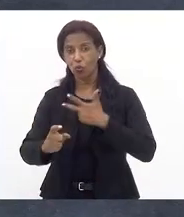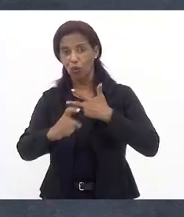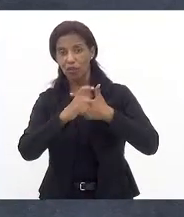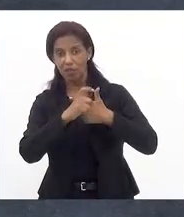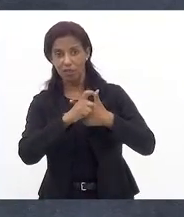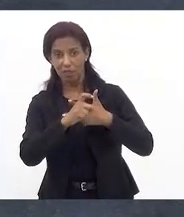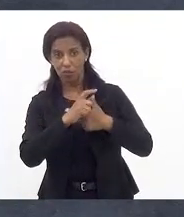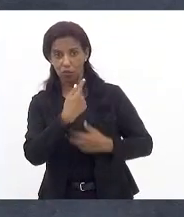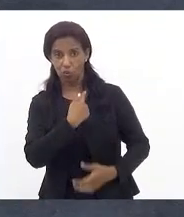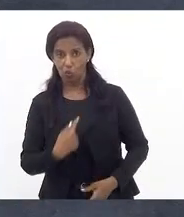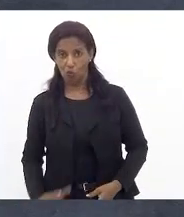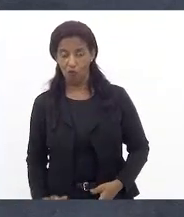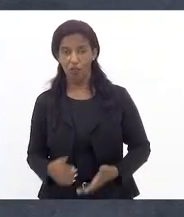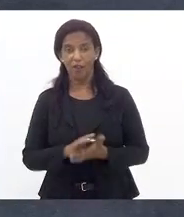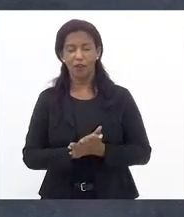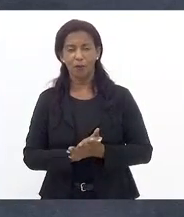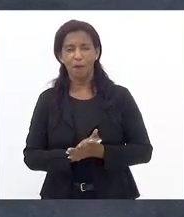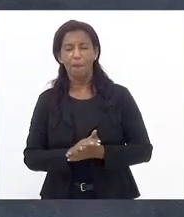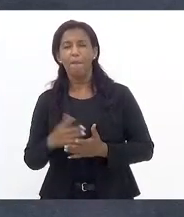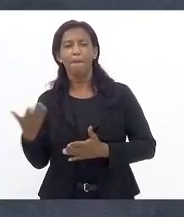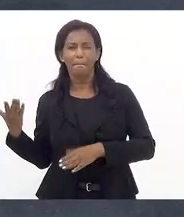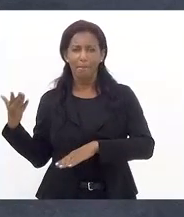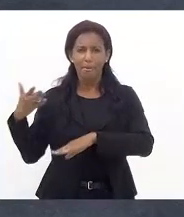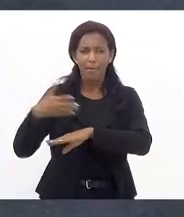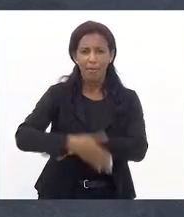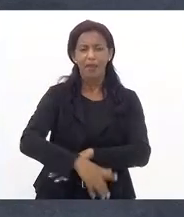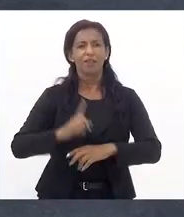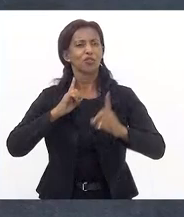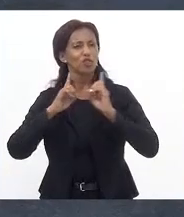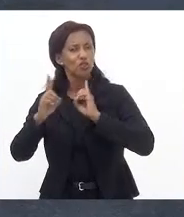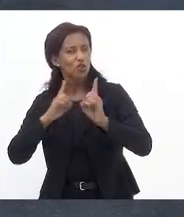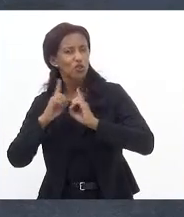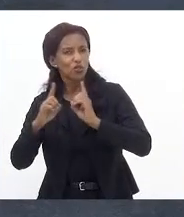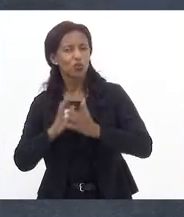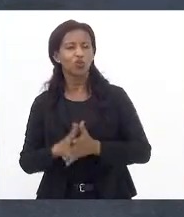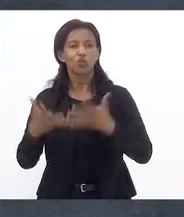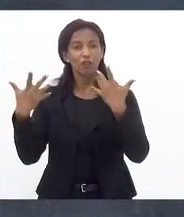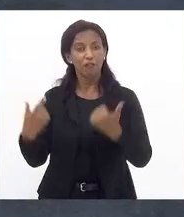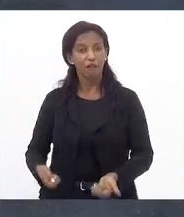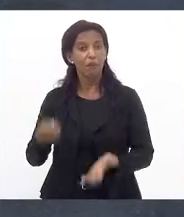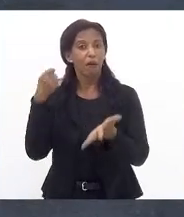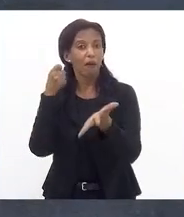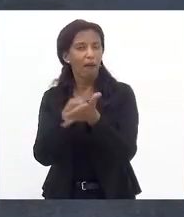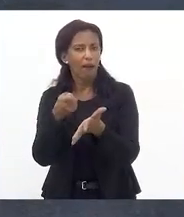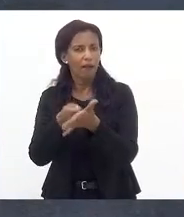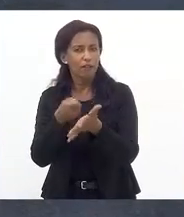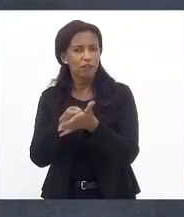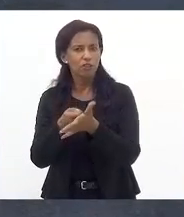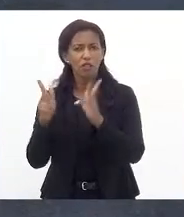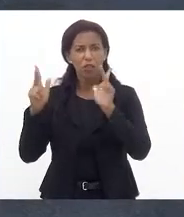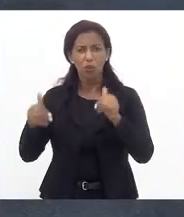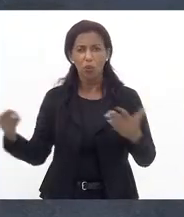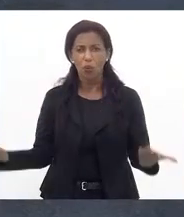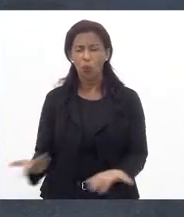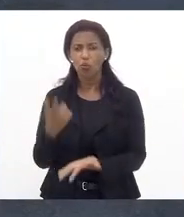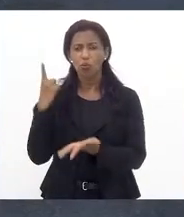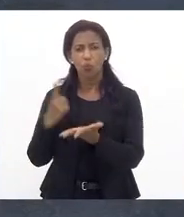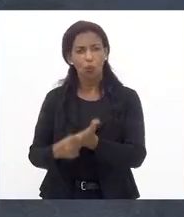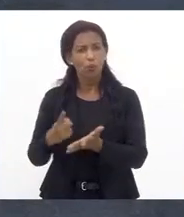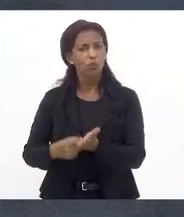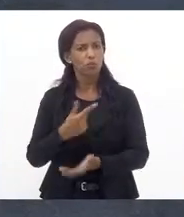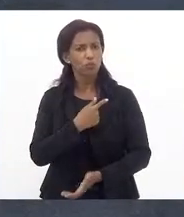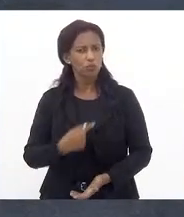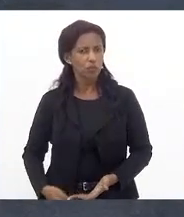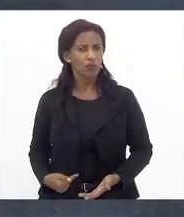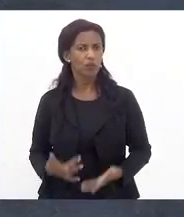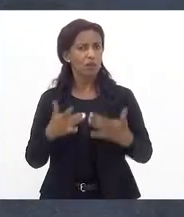Executivo, botam um dedo nessa ferida, discutem e vamos garantir, como garantimos hoje, com o compromisso do governador